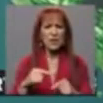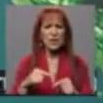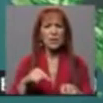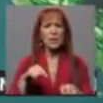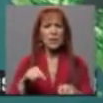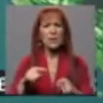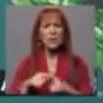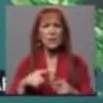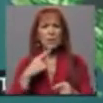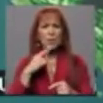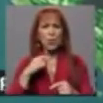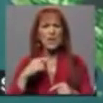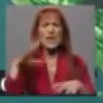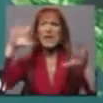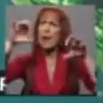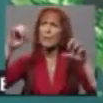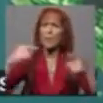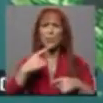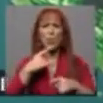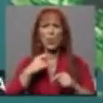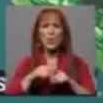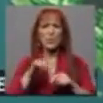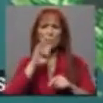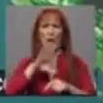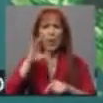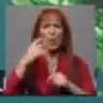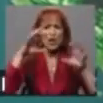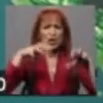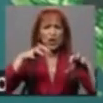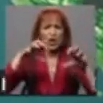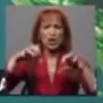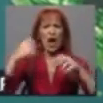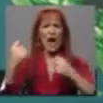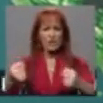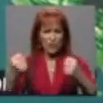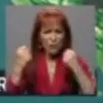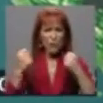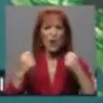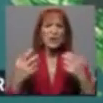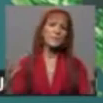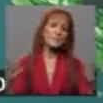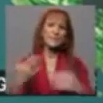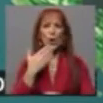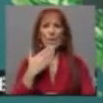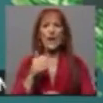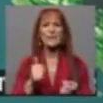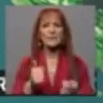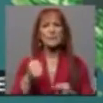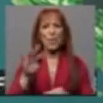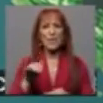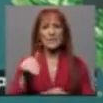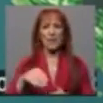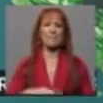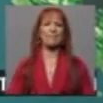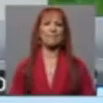sudoeste sempre muito perturbado, sempre com condições para alguns aguaceiros por vezes fortes. Obrigada, Paula. Então, bom fim de semana.